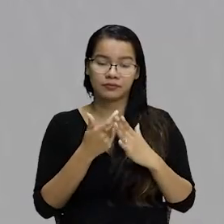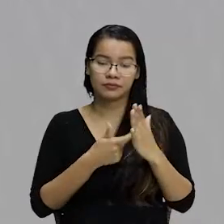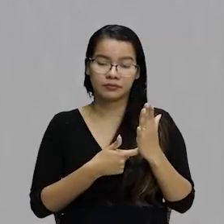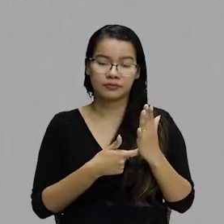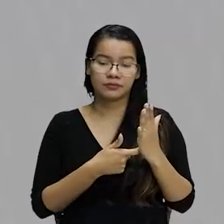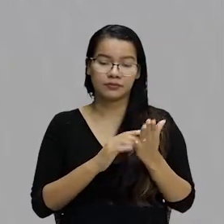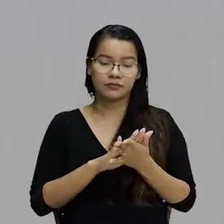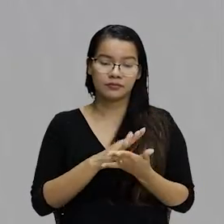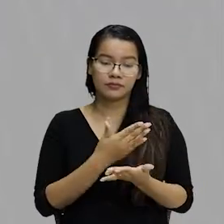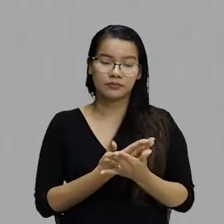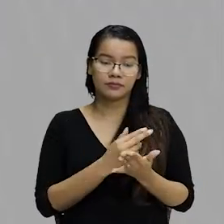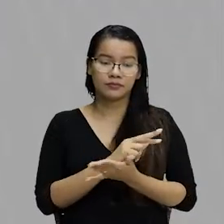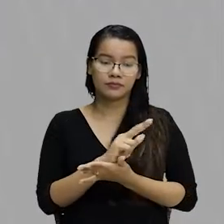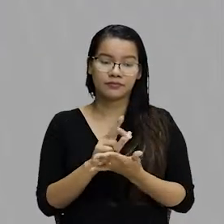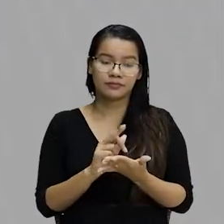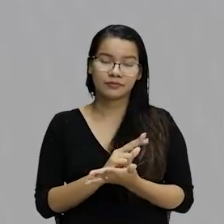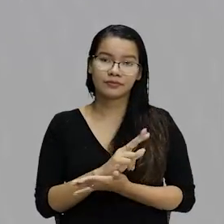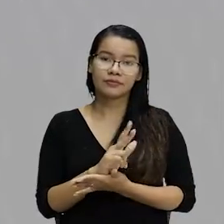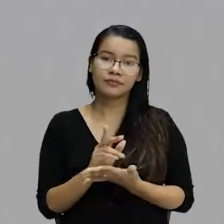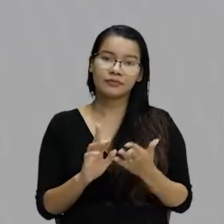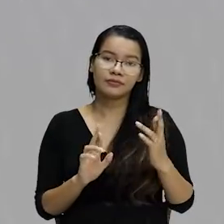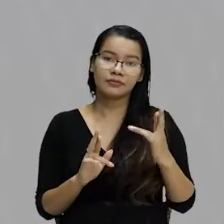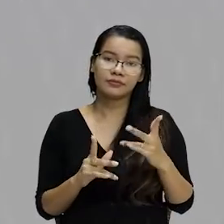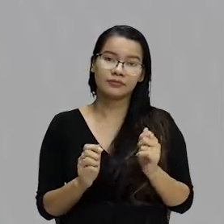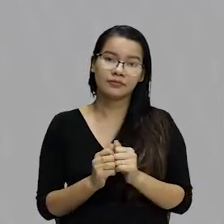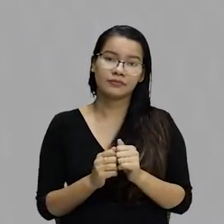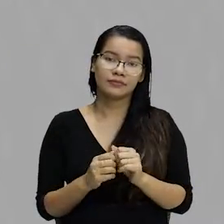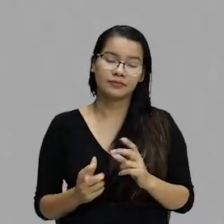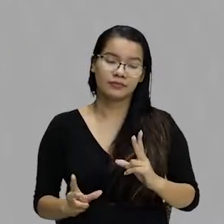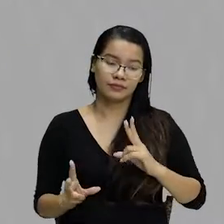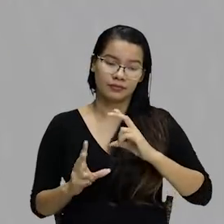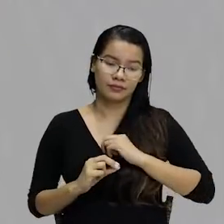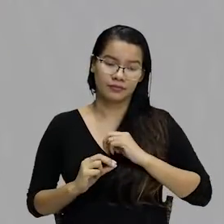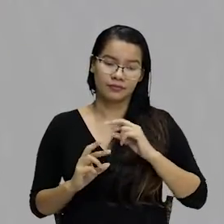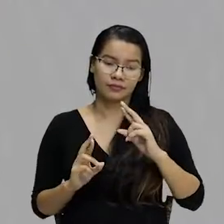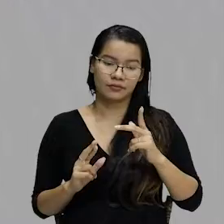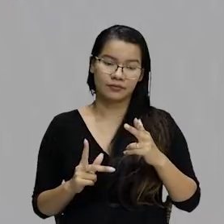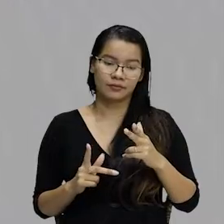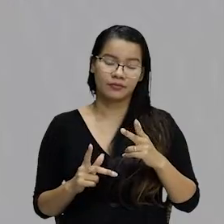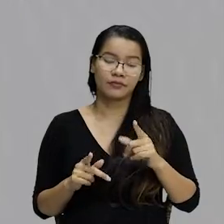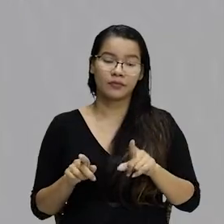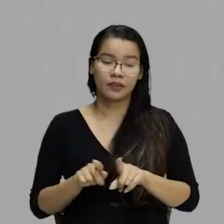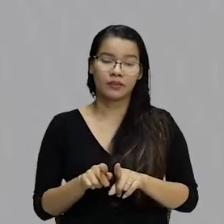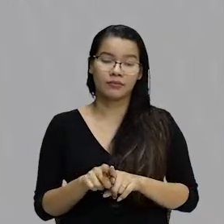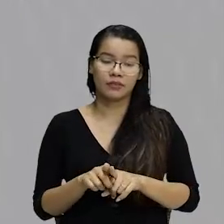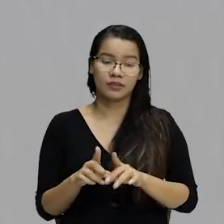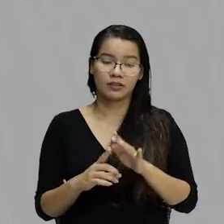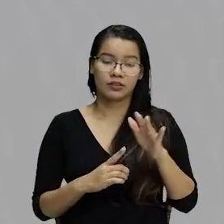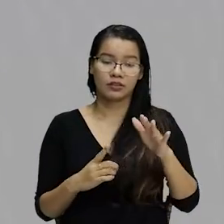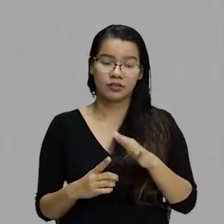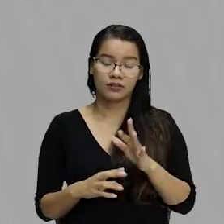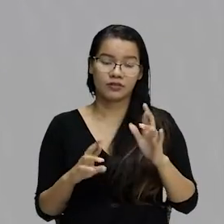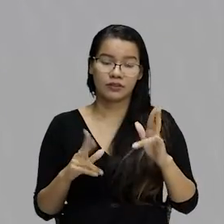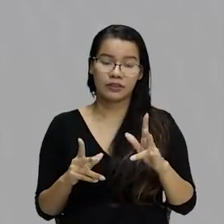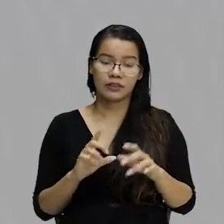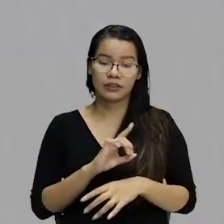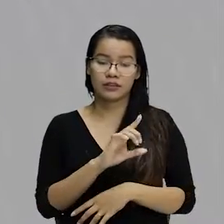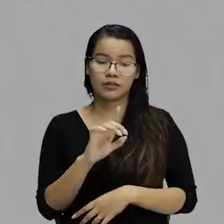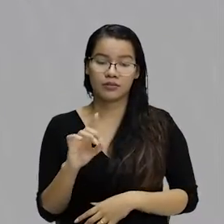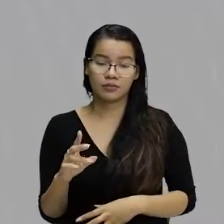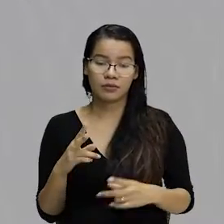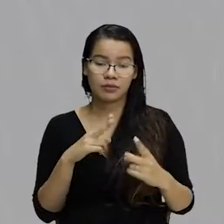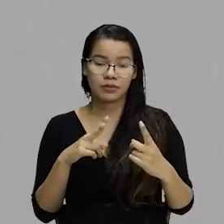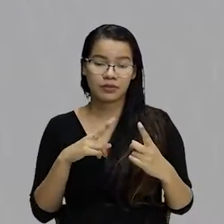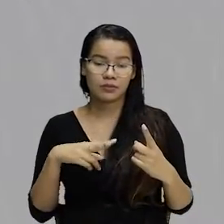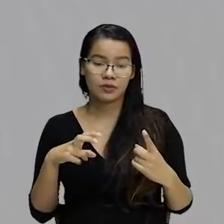de várias maneiras diferentes, com vários autores diferentes, com vários diretores diferentes. Cada um vai te dar uma percepção diferente da